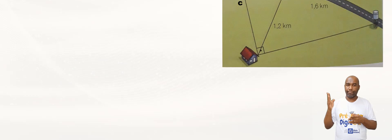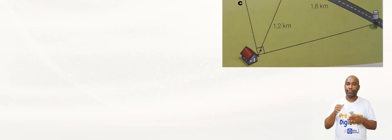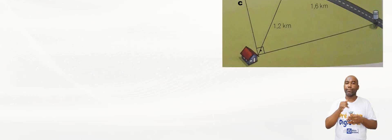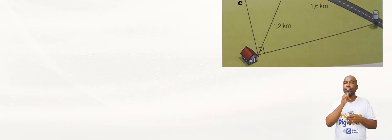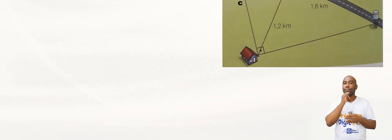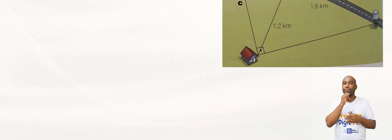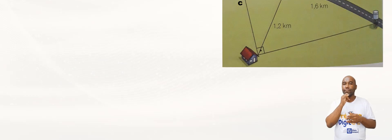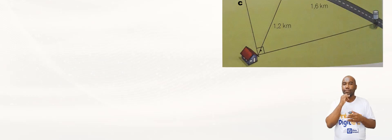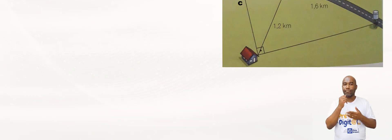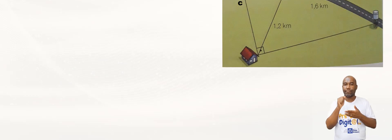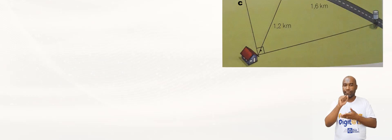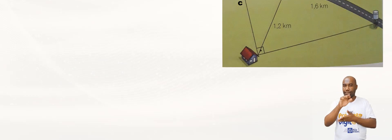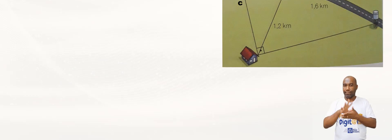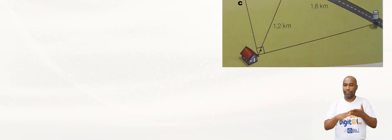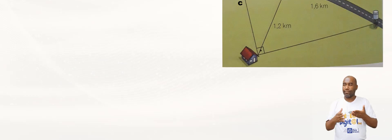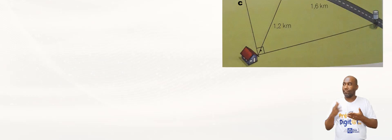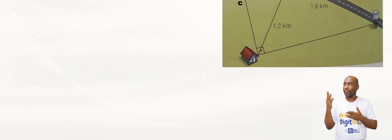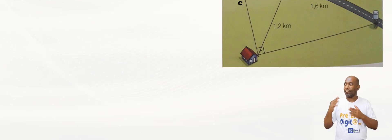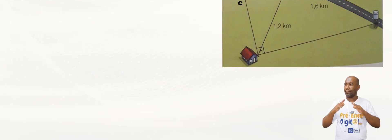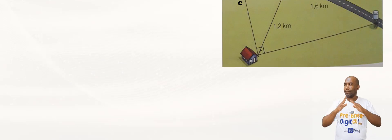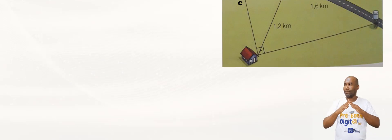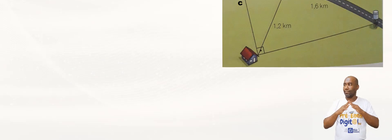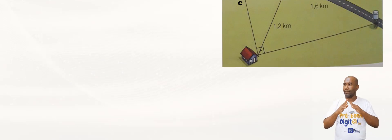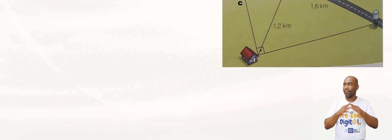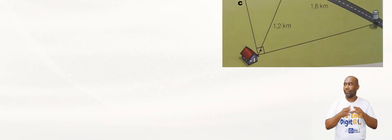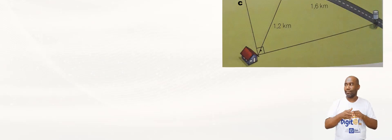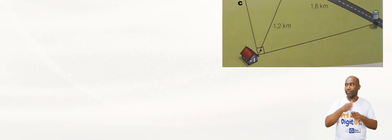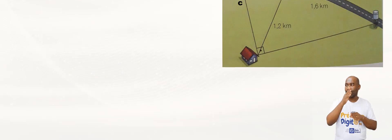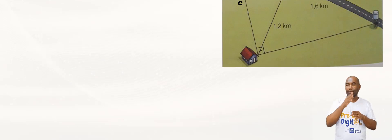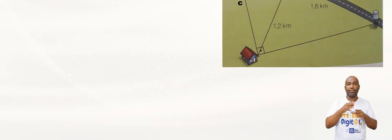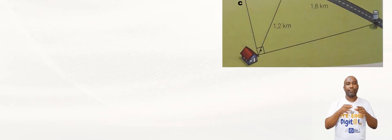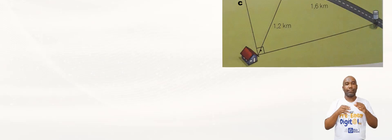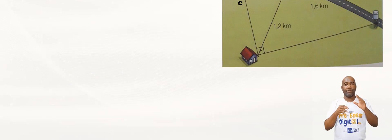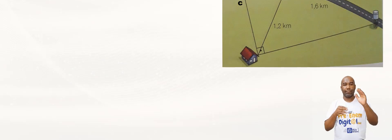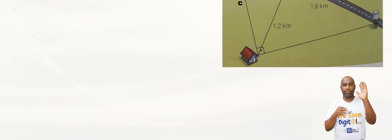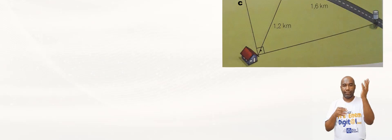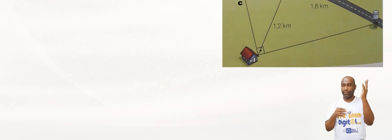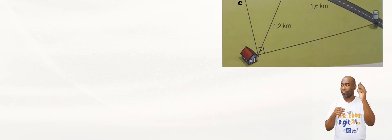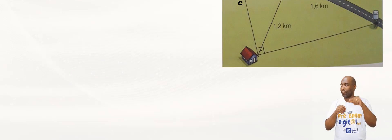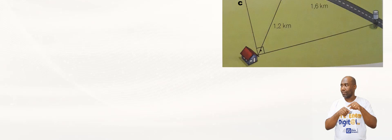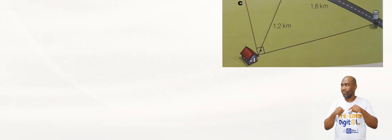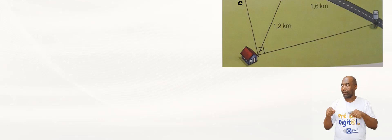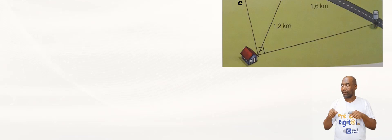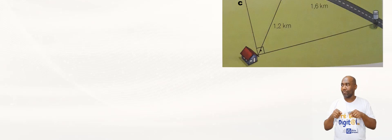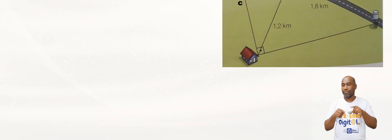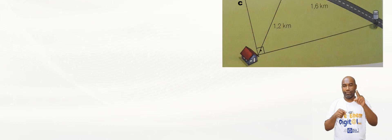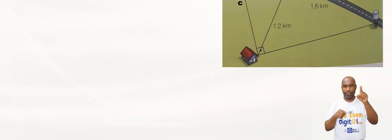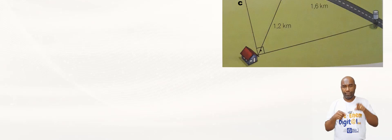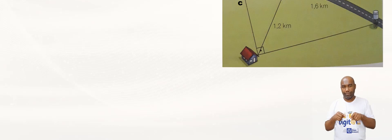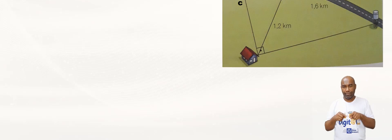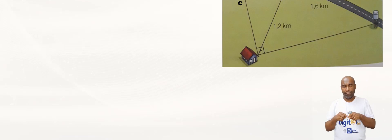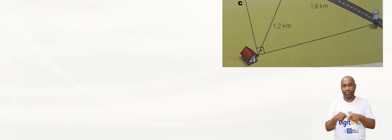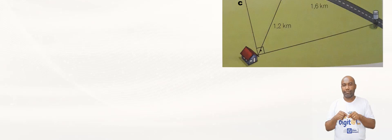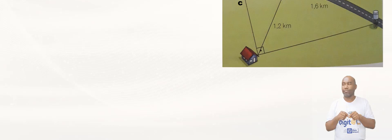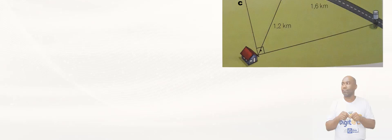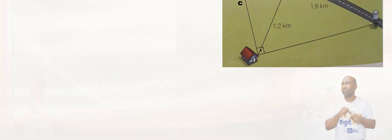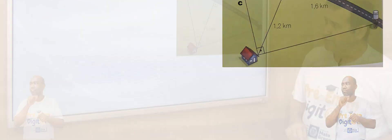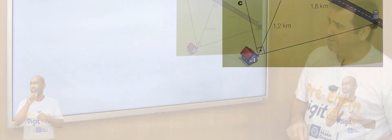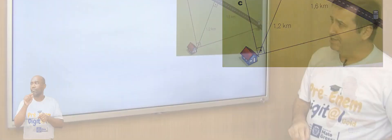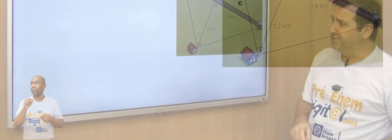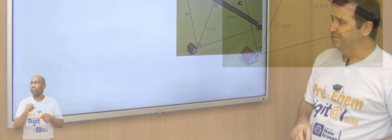determine a distância entre a casa EA árvore em desenho abaixo casa árvore